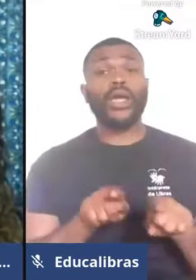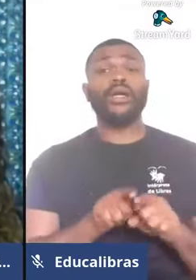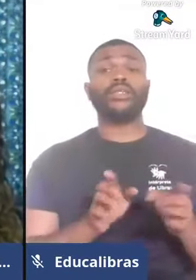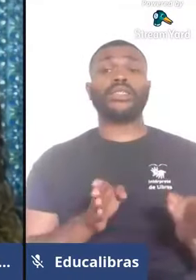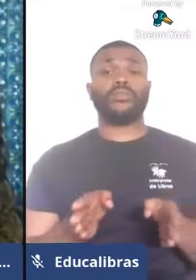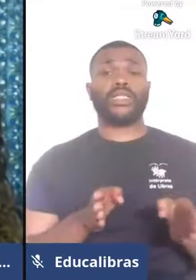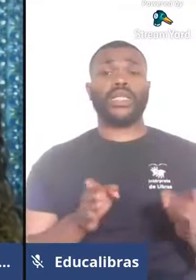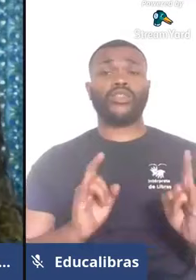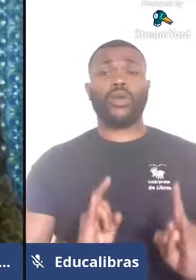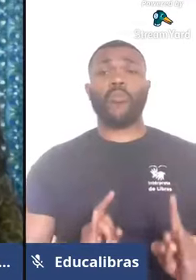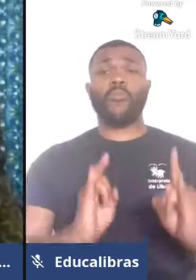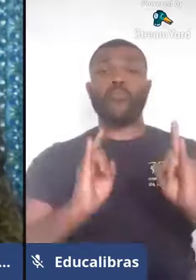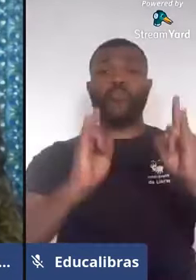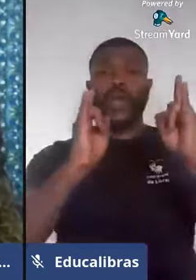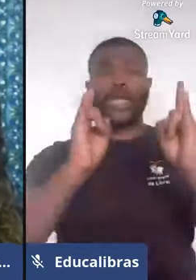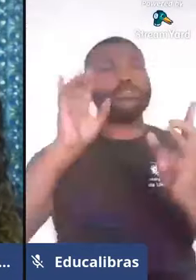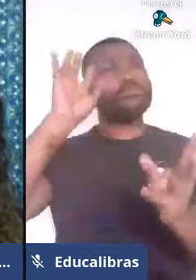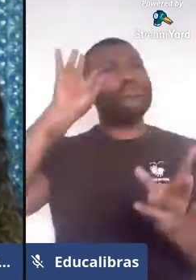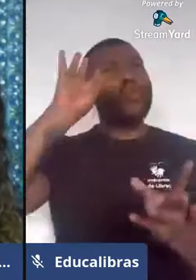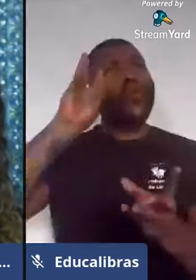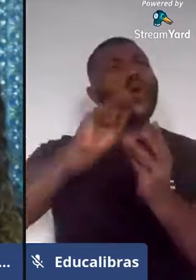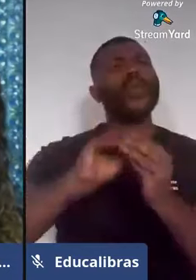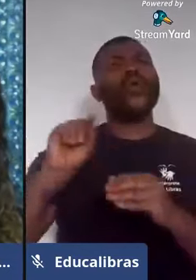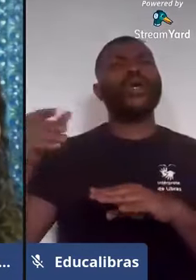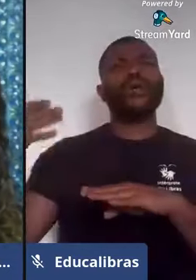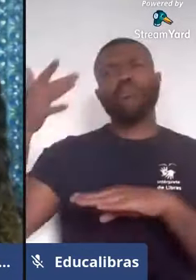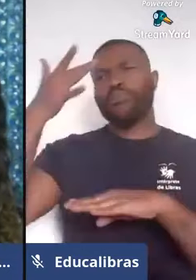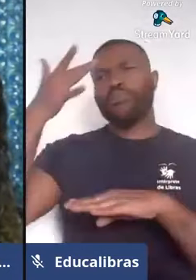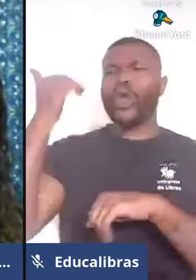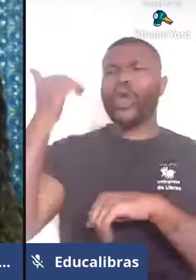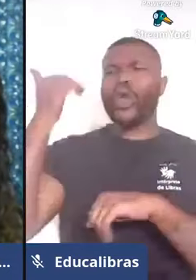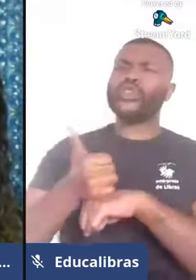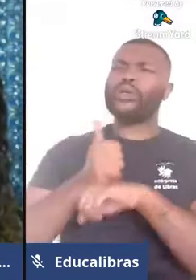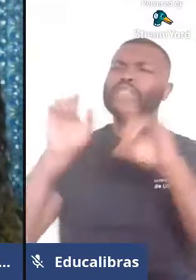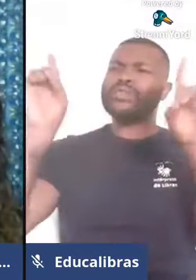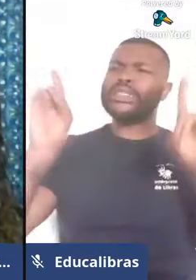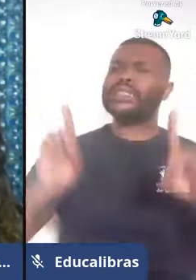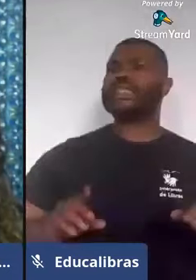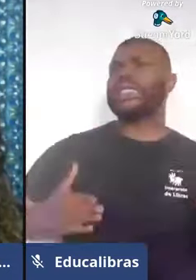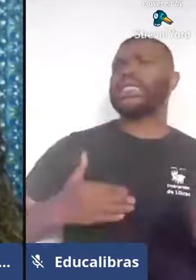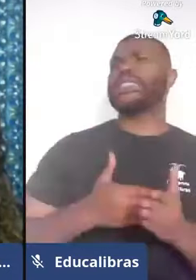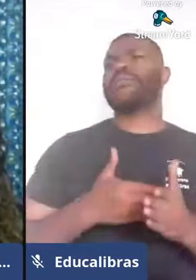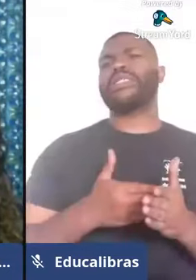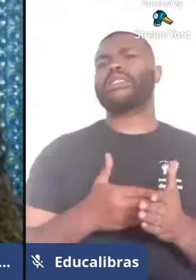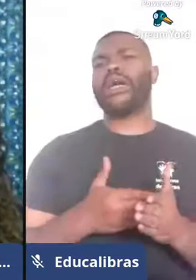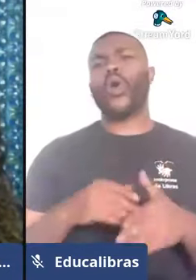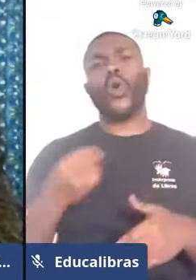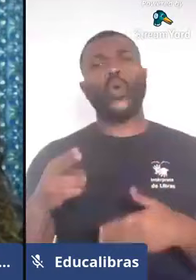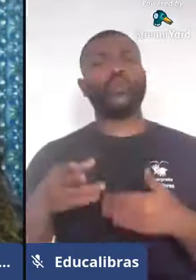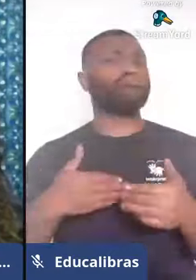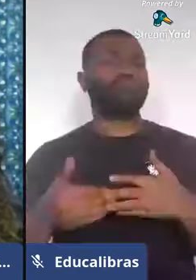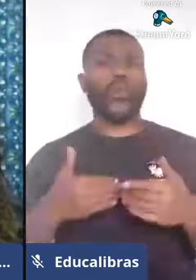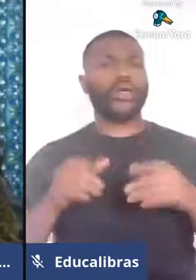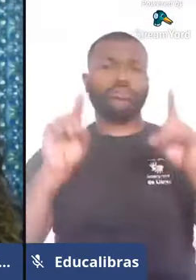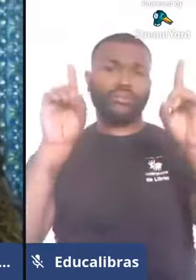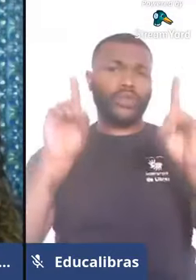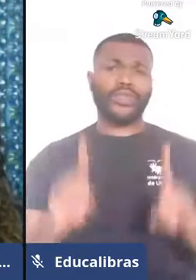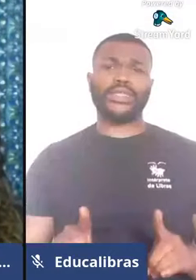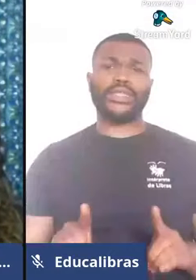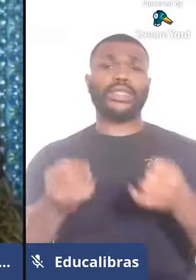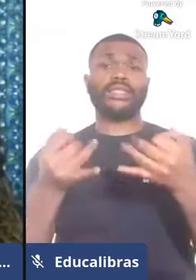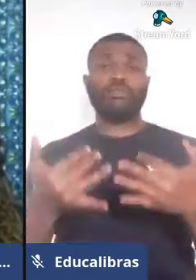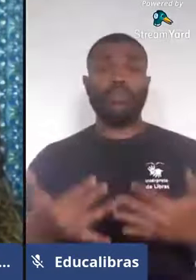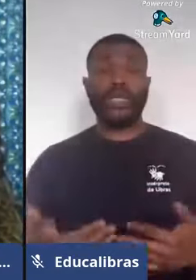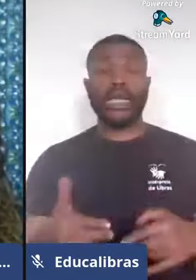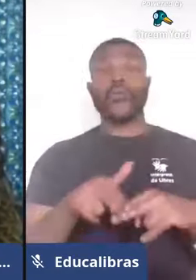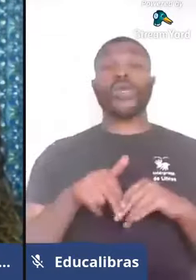para entender o que está limitando a entrada de um profissional com deficiência e com qualquer tipo de deficiência, a gente está falando aqui, né? Porque muitas vezes a empresa,